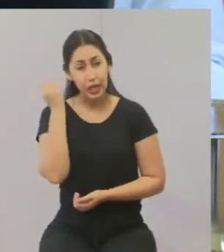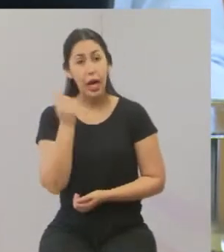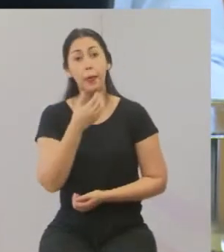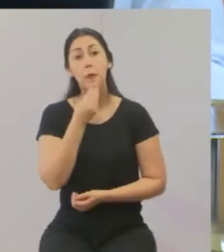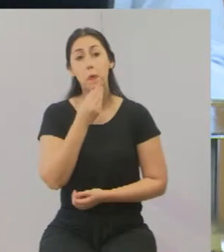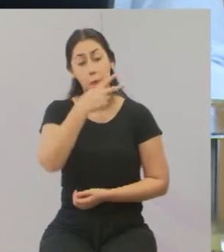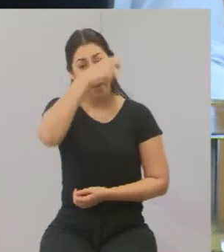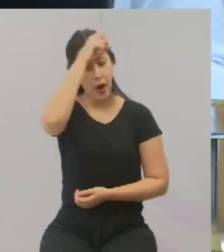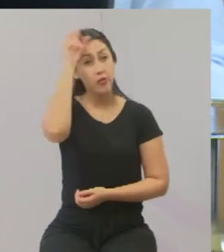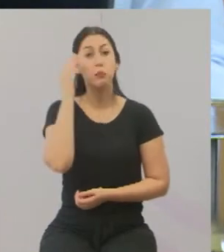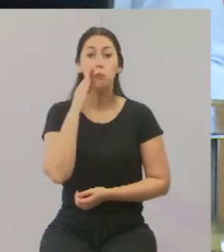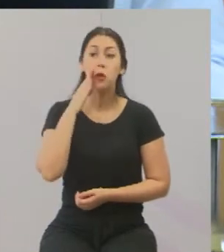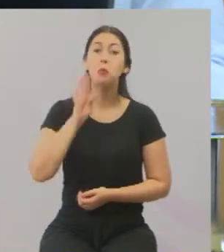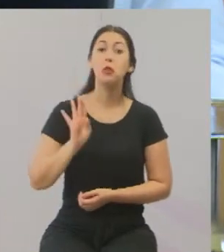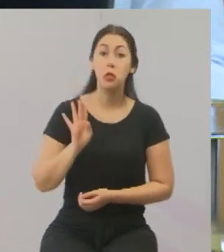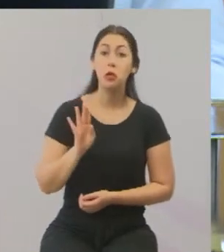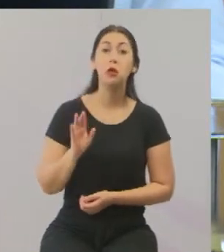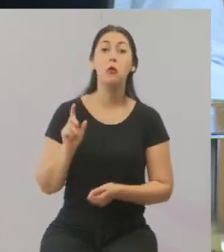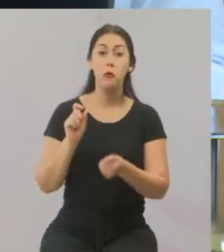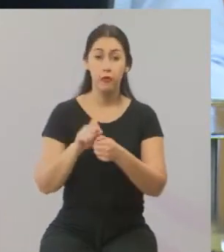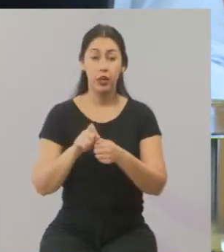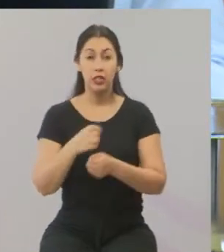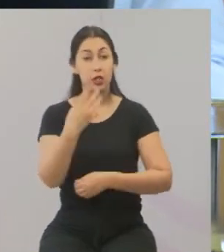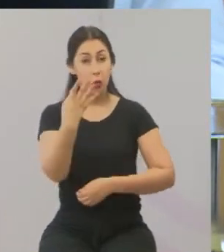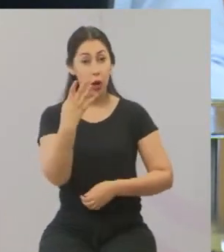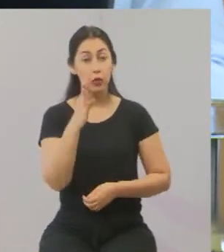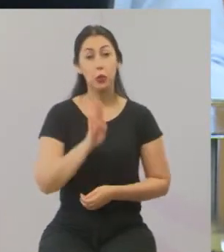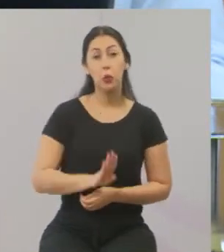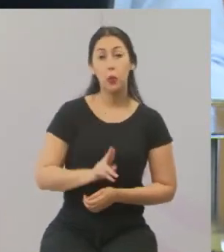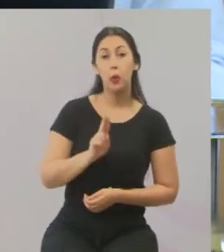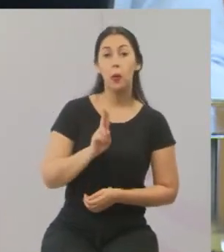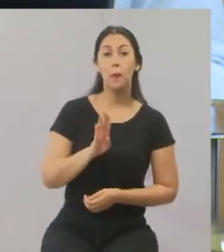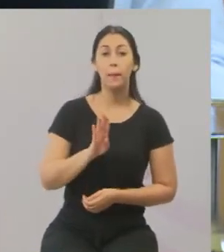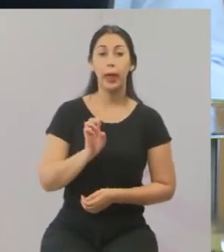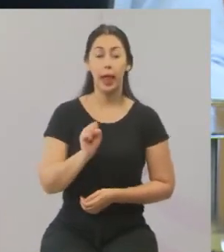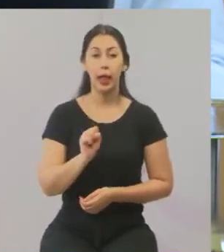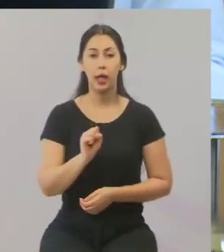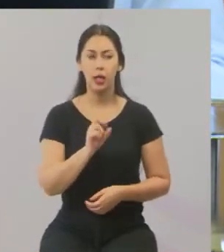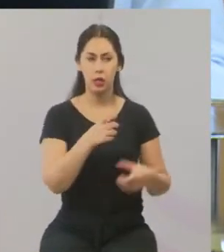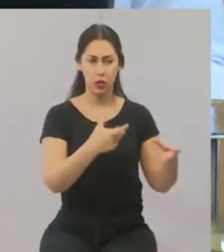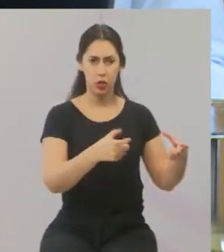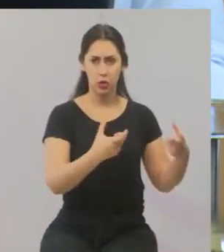eleitoral, colocar em operação 4 unidades básicas de saúde 24 horas na cidade,